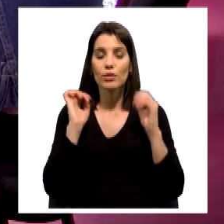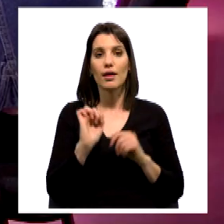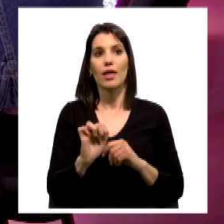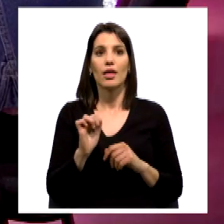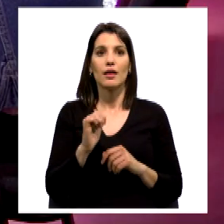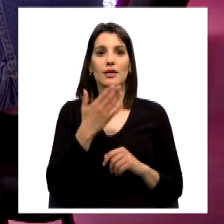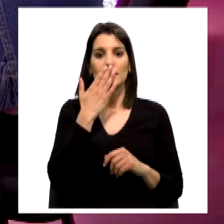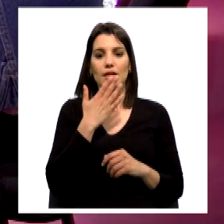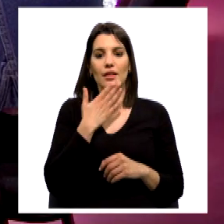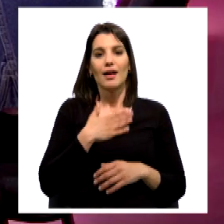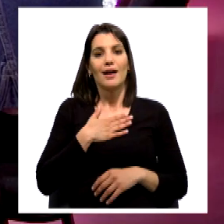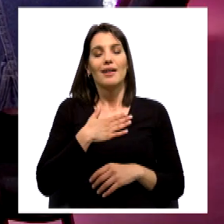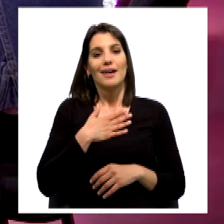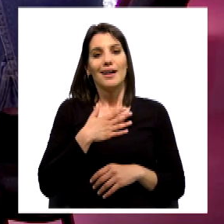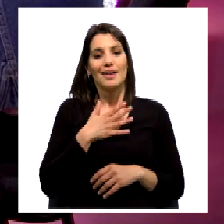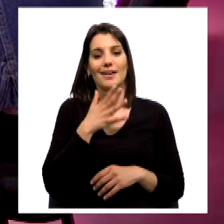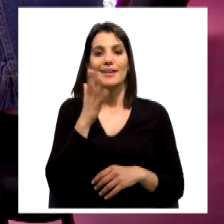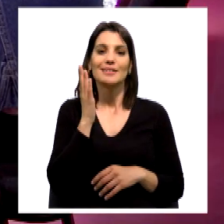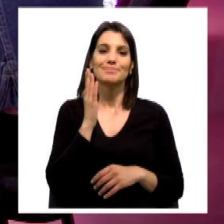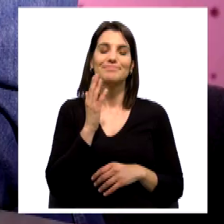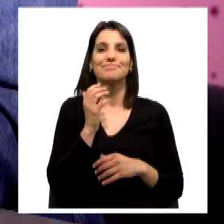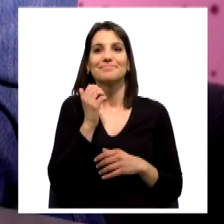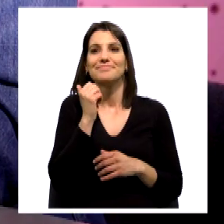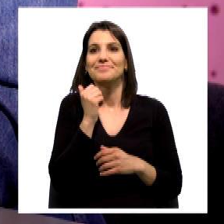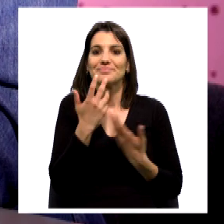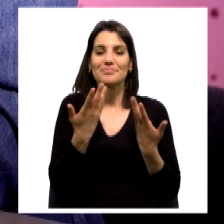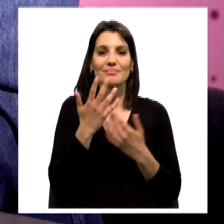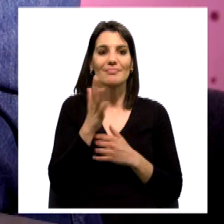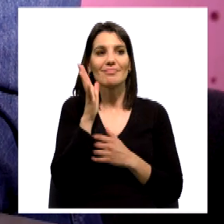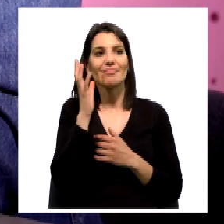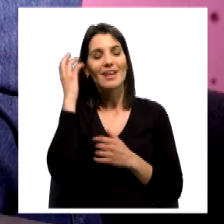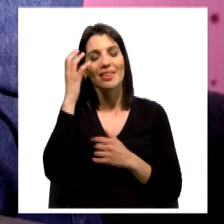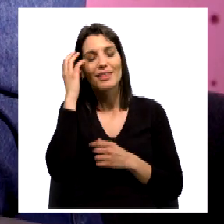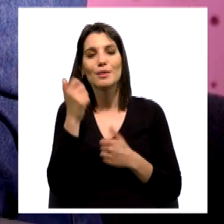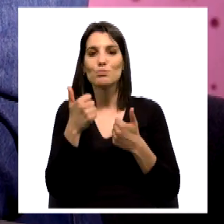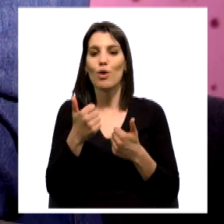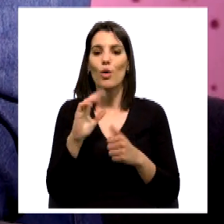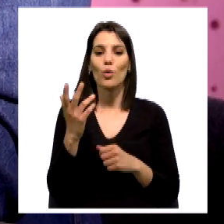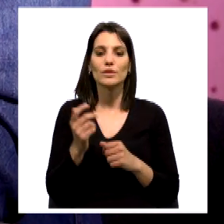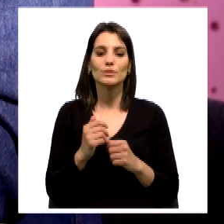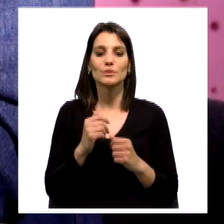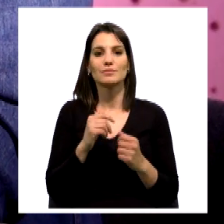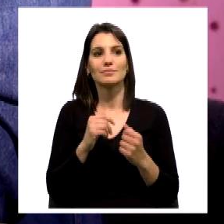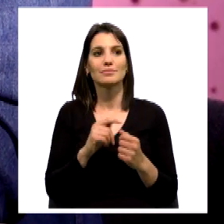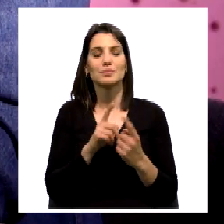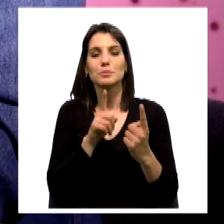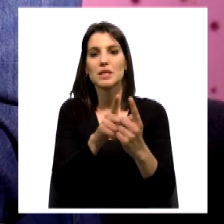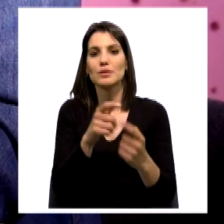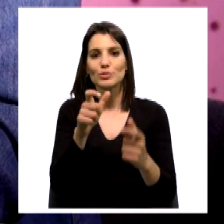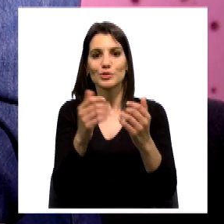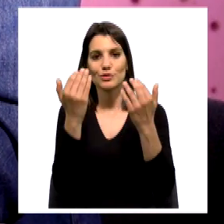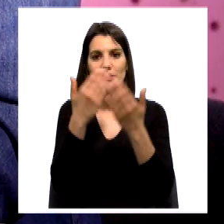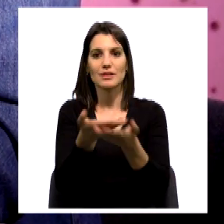os auscultadores é uma espécie de um conforto. É um conforto que tu tens antes, ao mesmo tempo que estás a chegar a outras